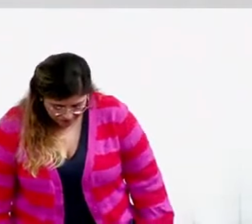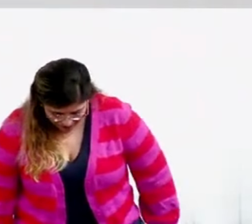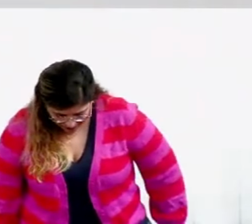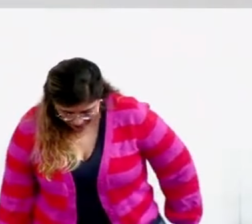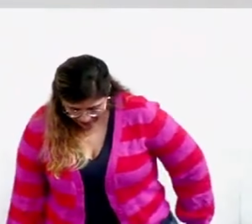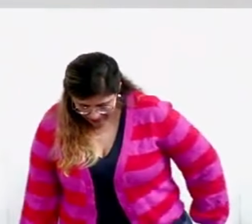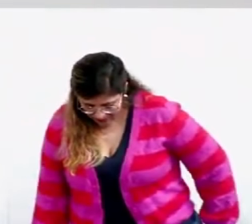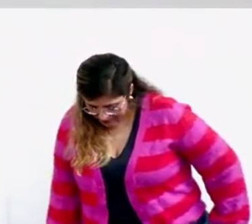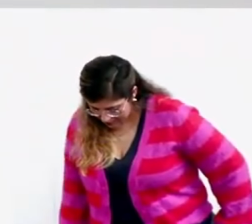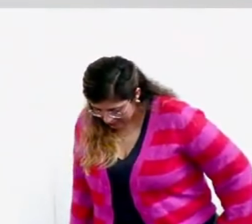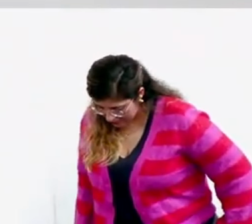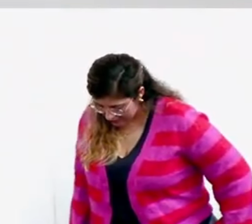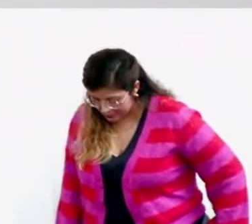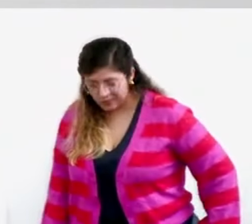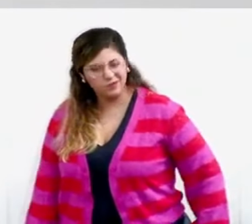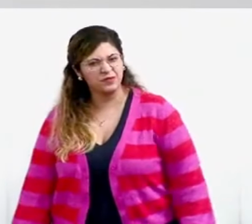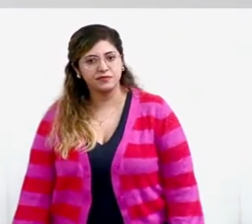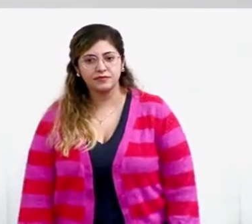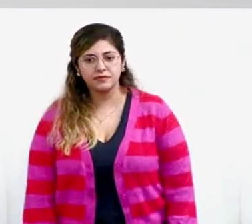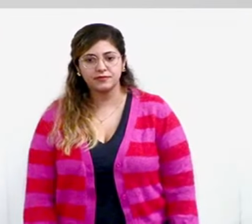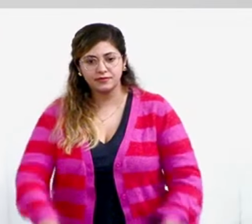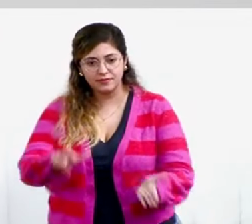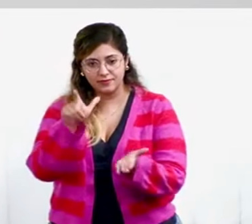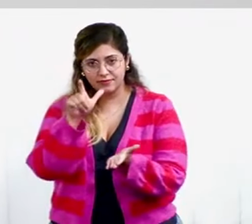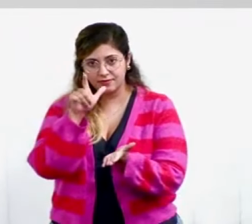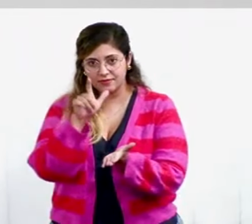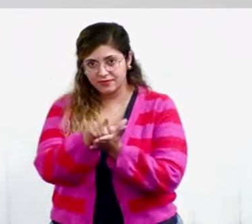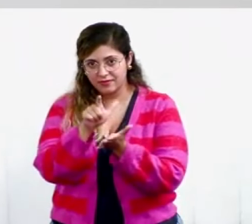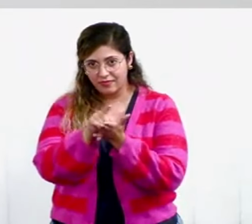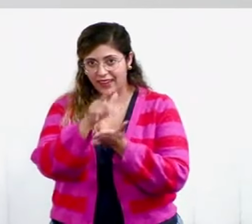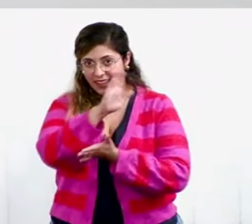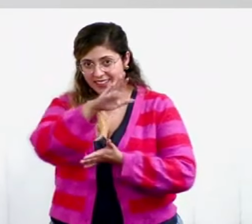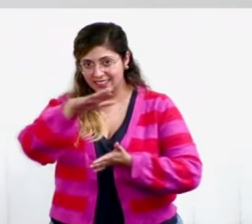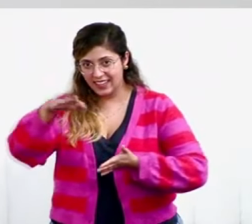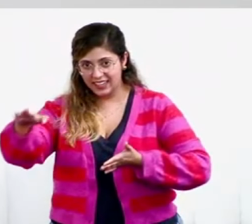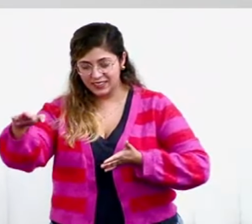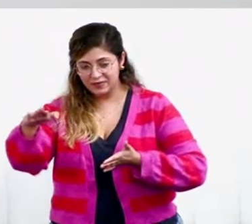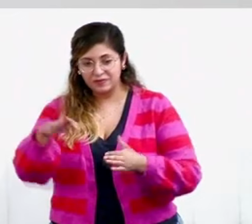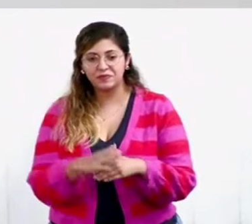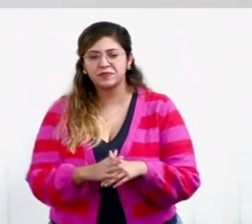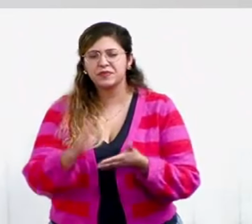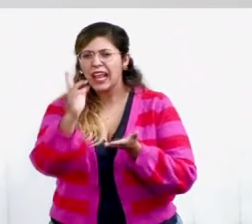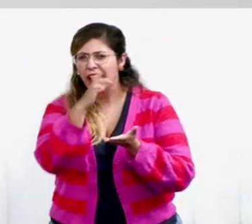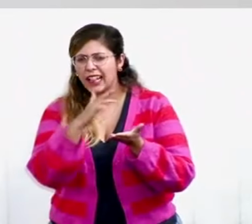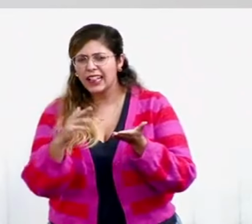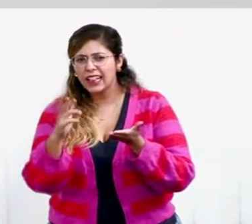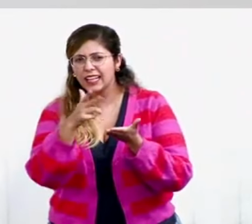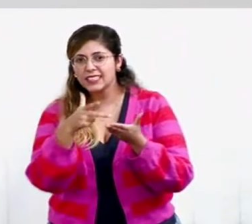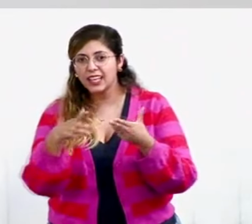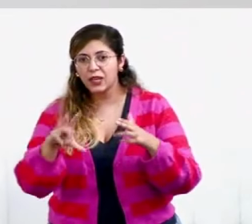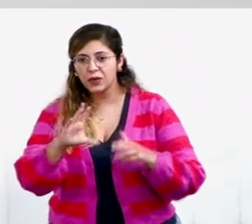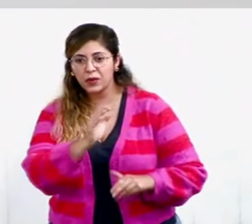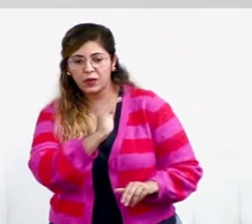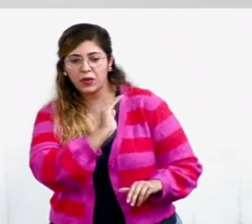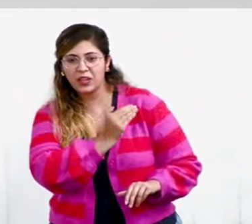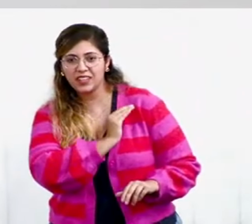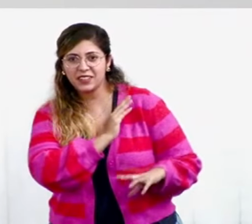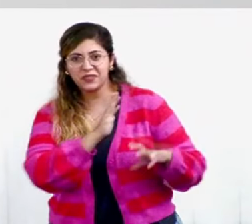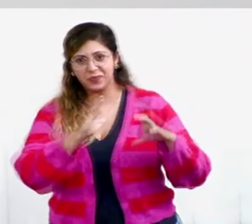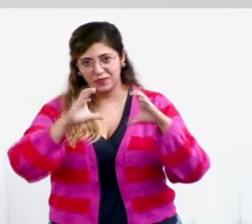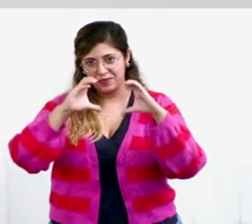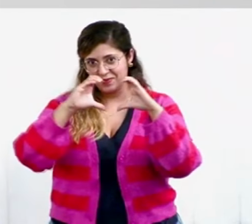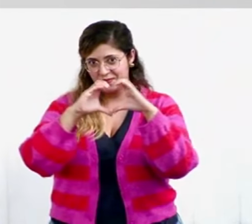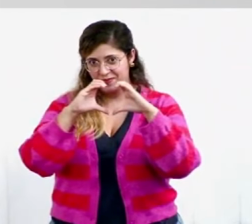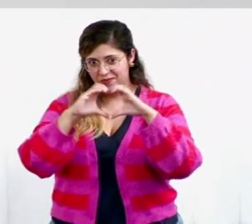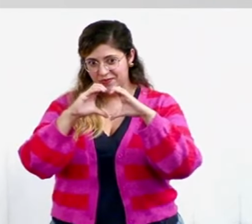desenho que eu vou pedir para vocês é simples. Vocês vão desenhar o coração de vocês na folha. E